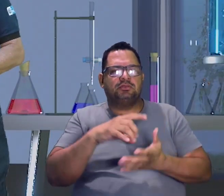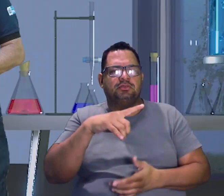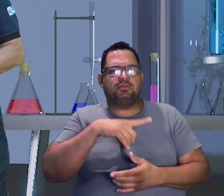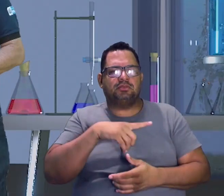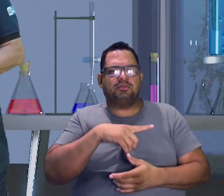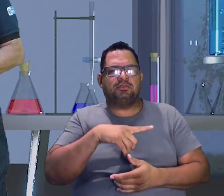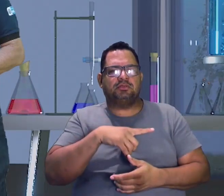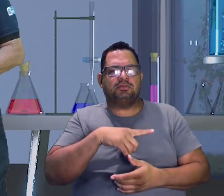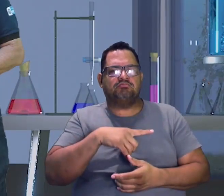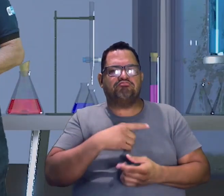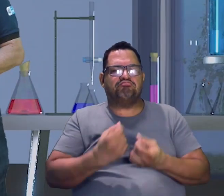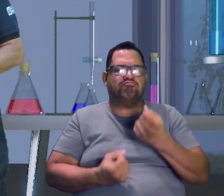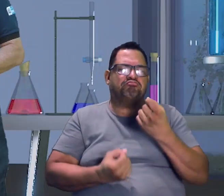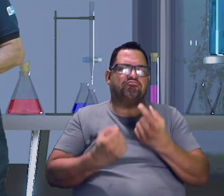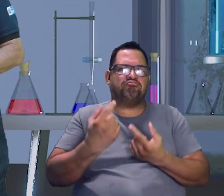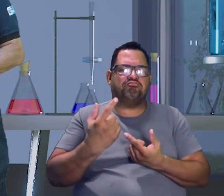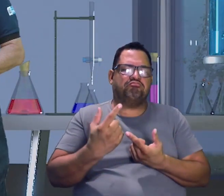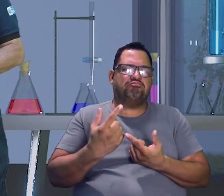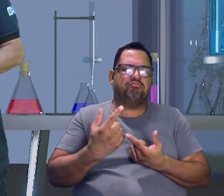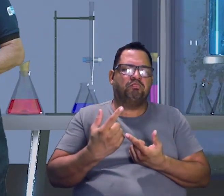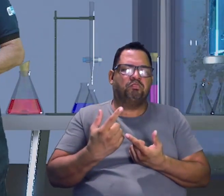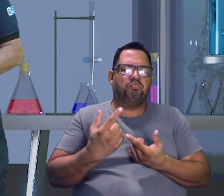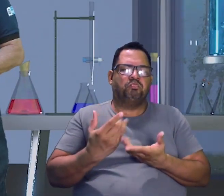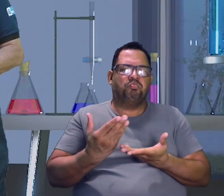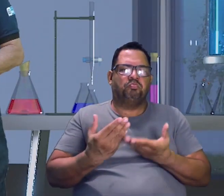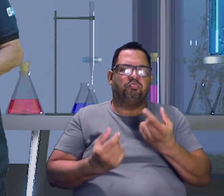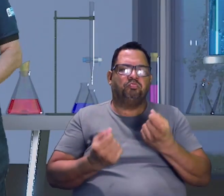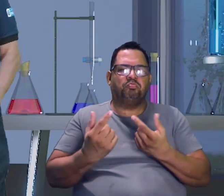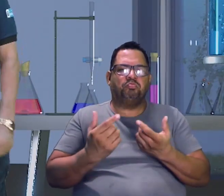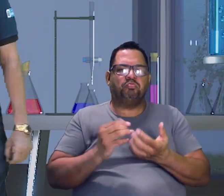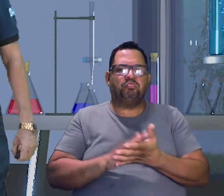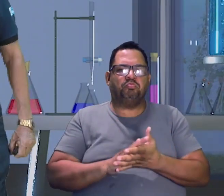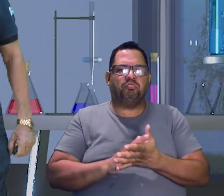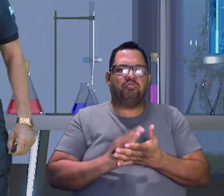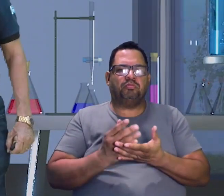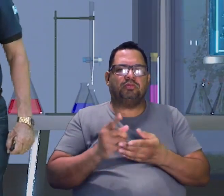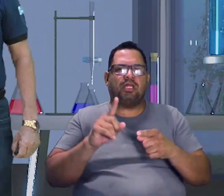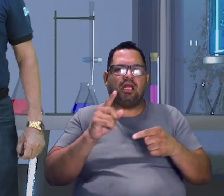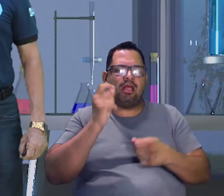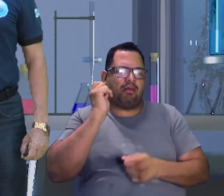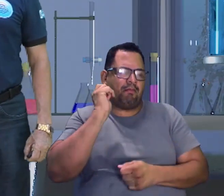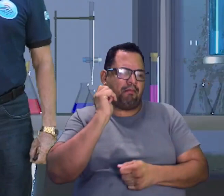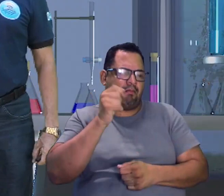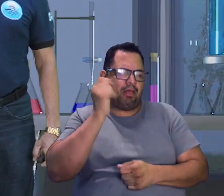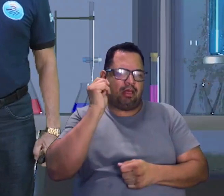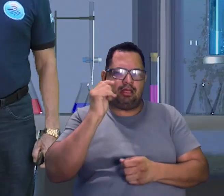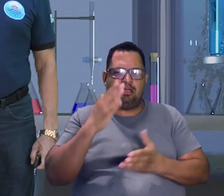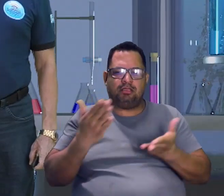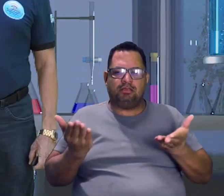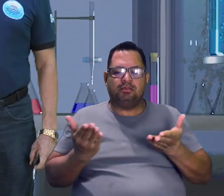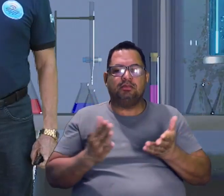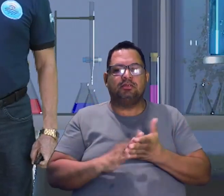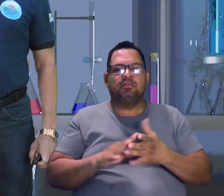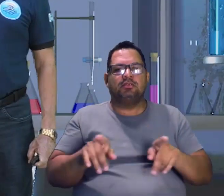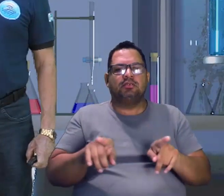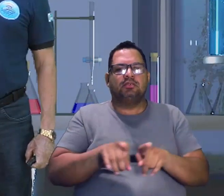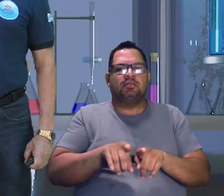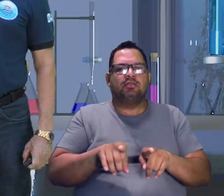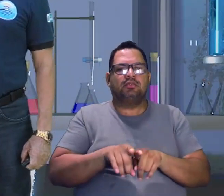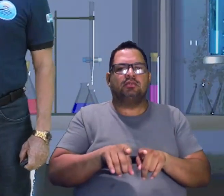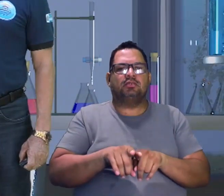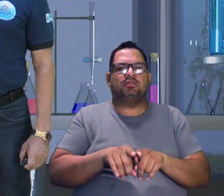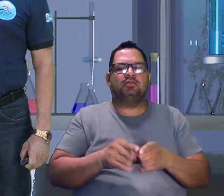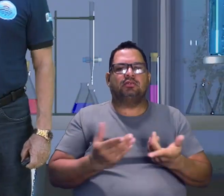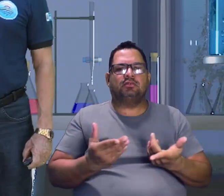existia algumas situações onde que podemos chamar até de magia, poderiam estar influenciando para que eles atingissem